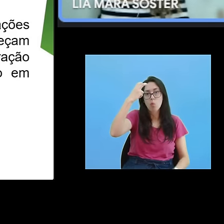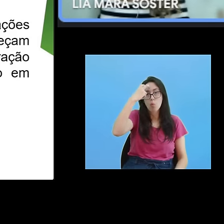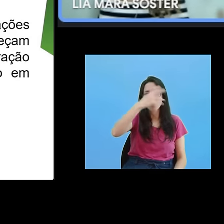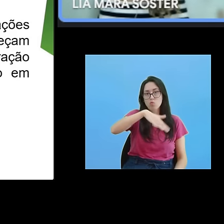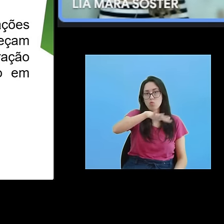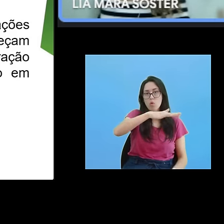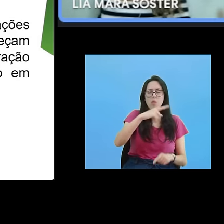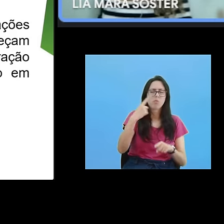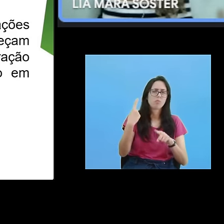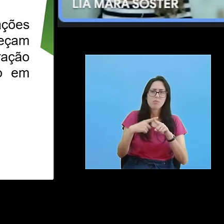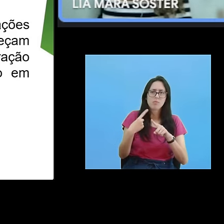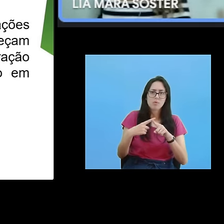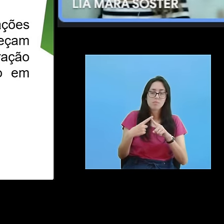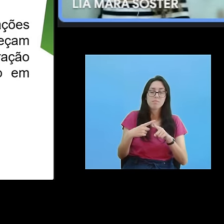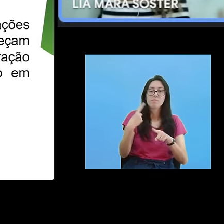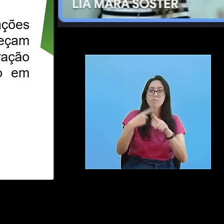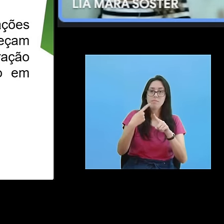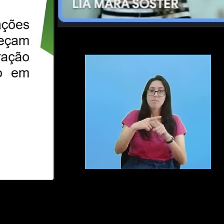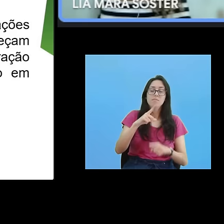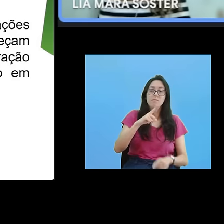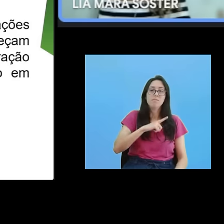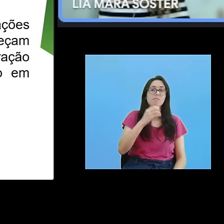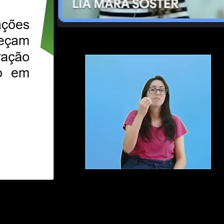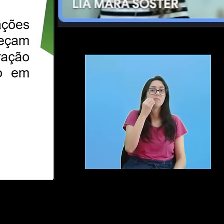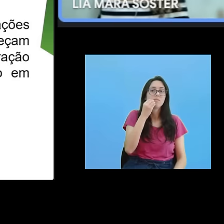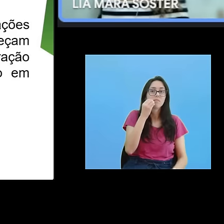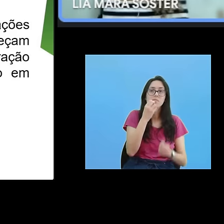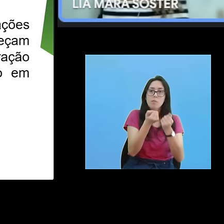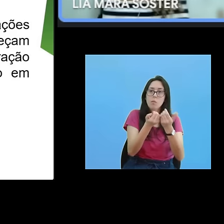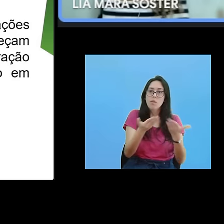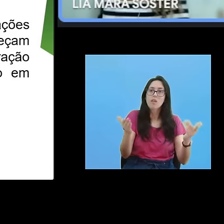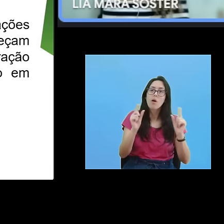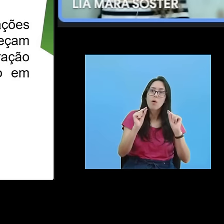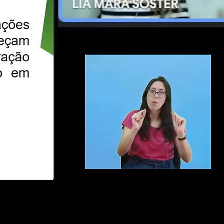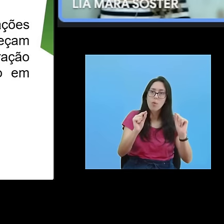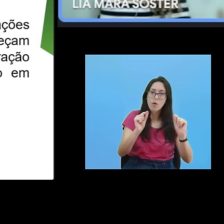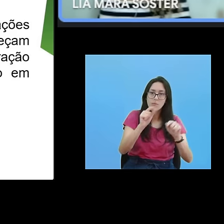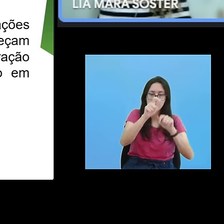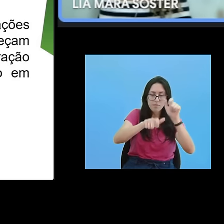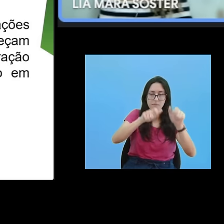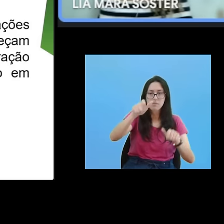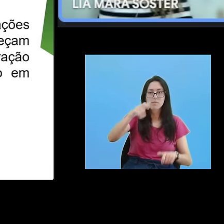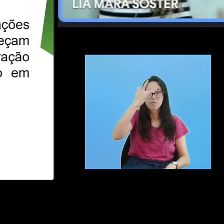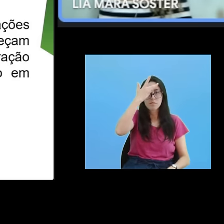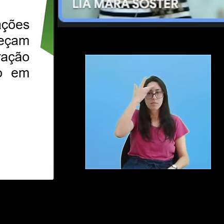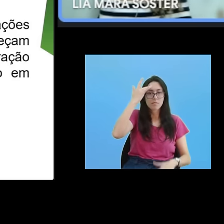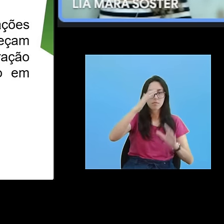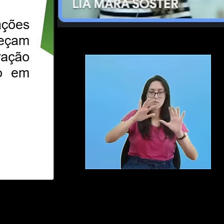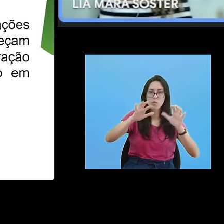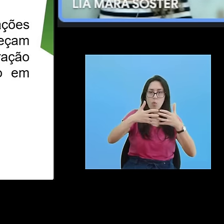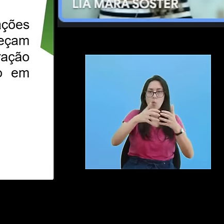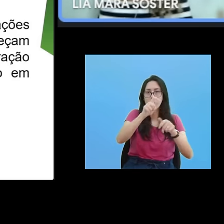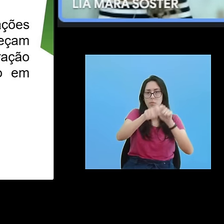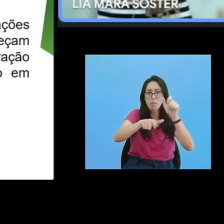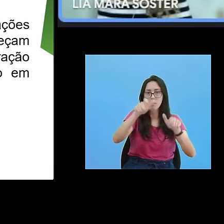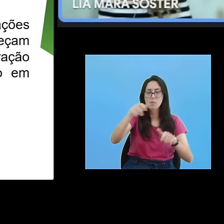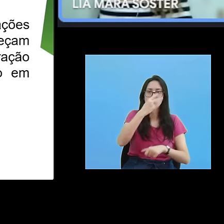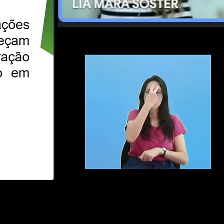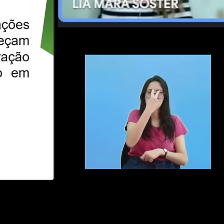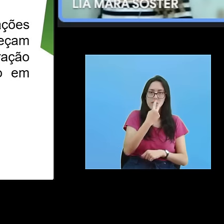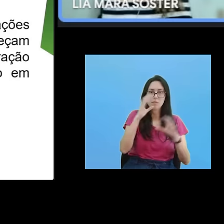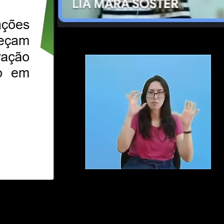tem a possibilidade de proporcionar, então, para essas pessoas, né, esse grupo de pessoas com cegueira e baixa